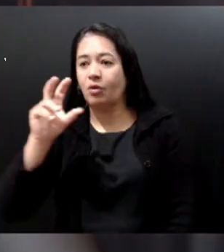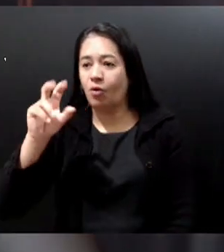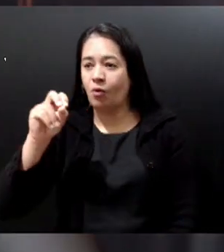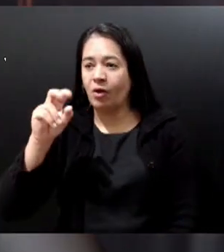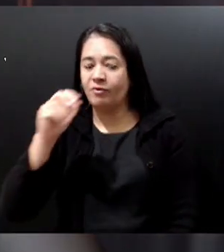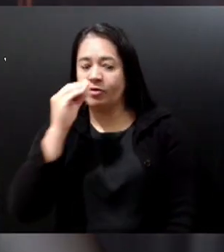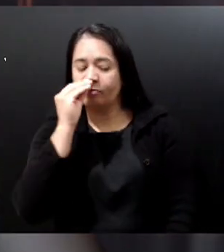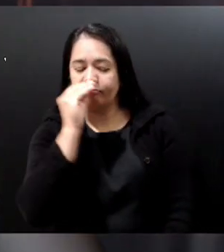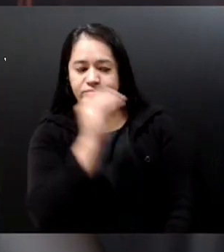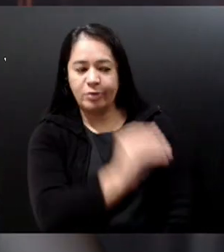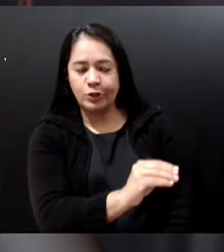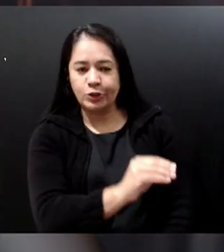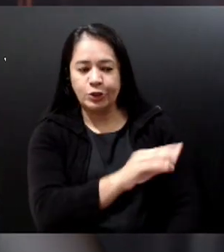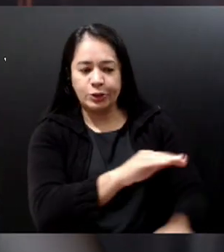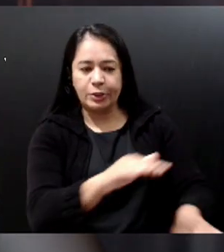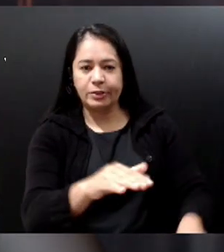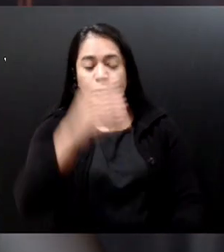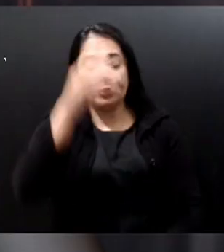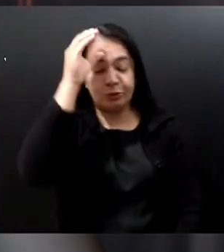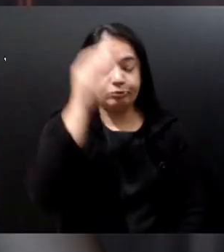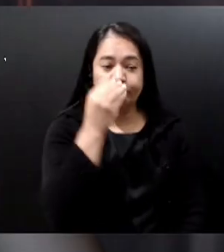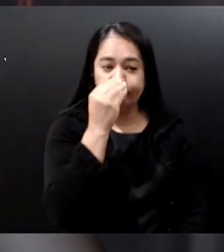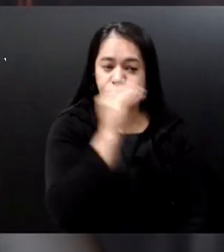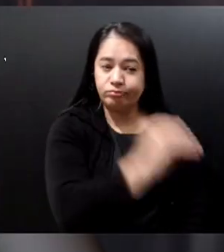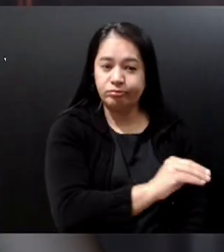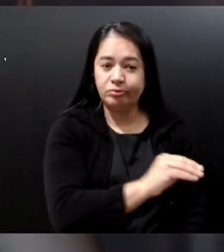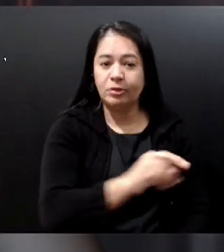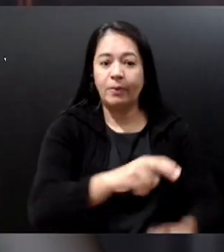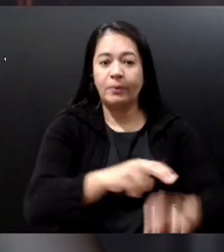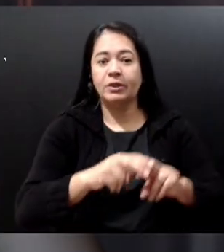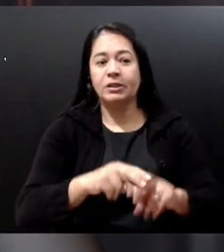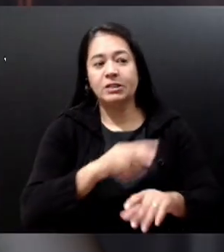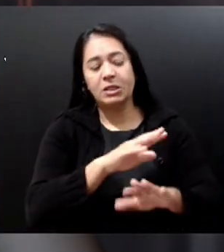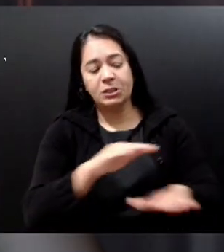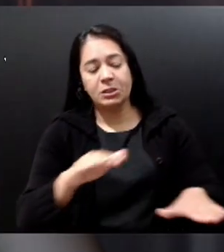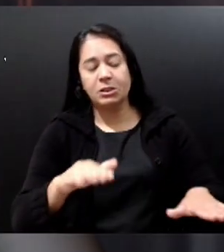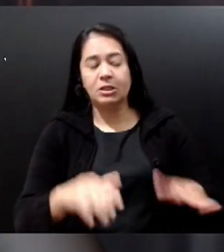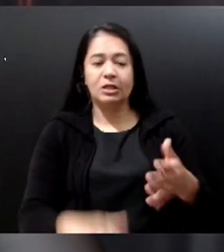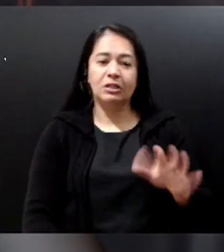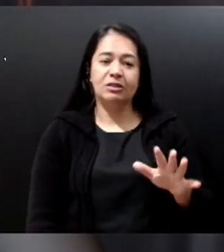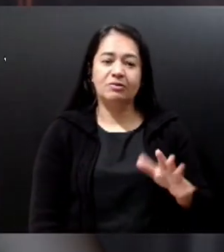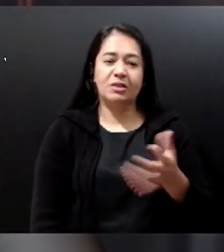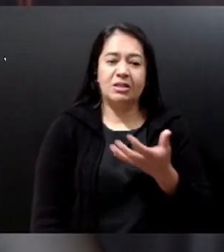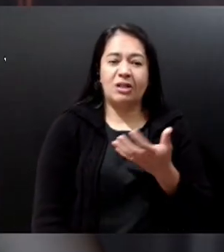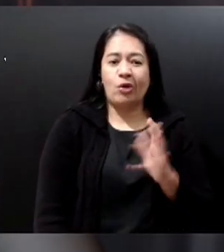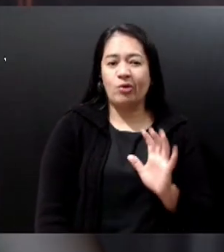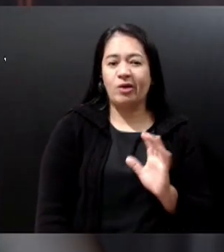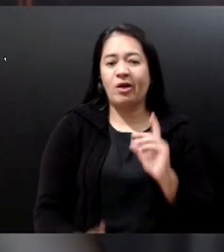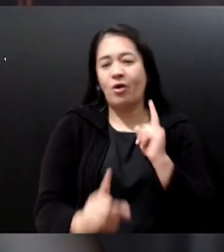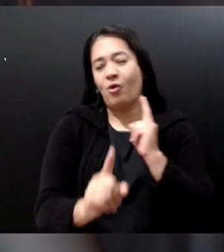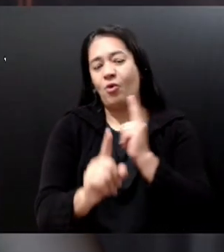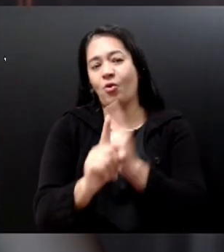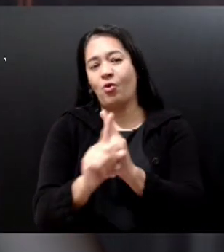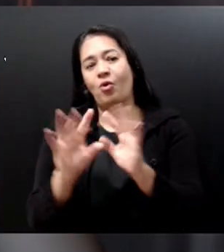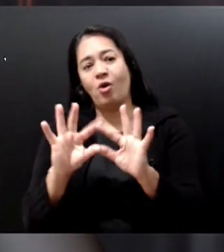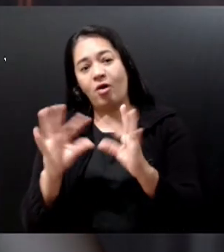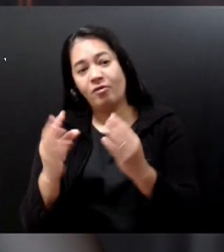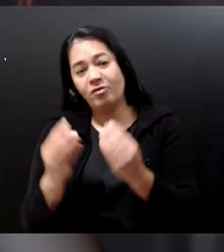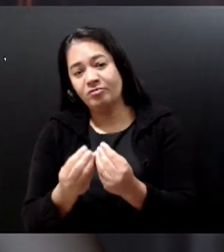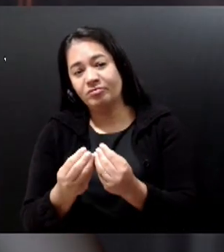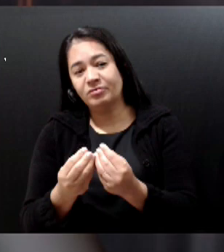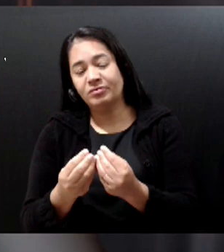tios. Então, ela passa muitas vezes a não querer encontrar. As crianças sentem muita